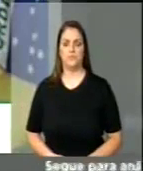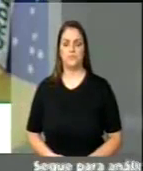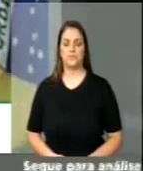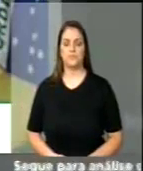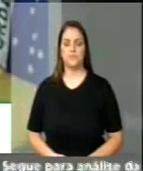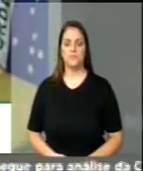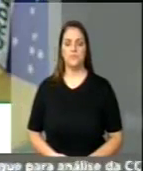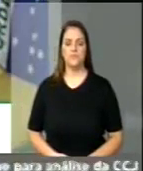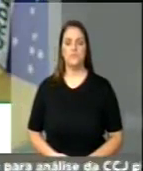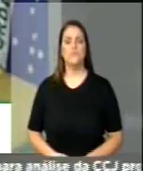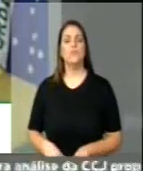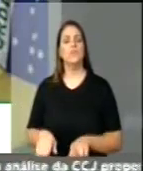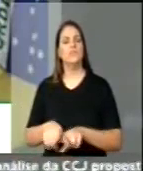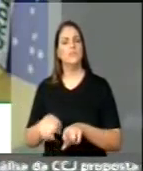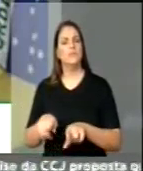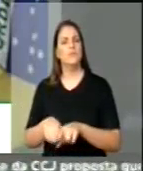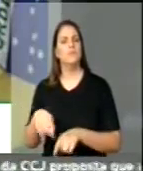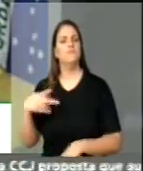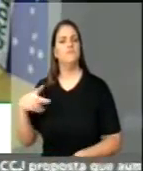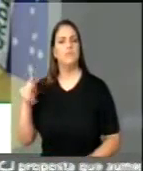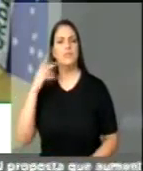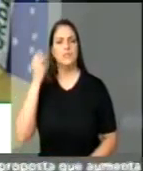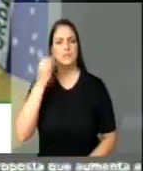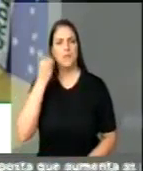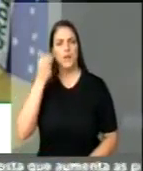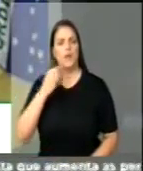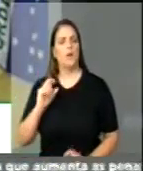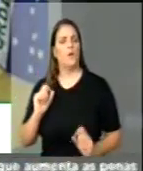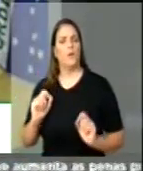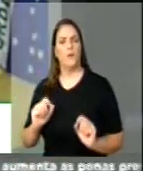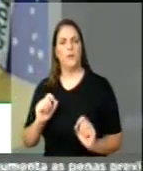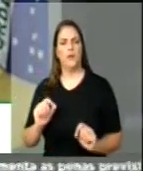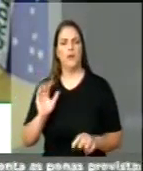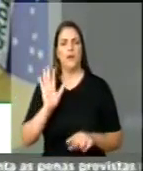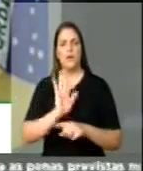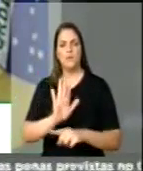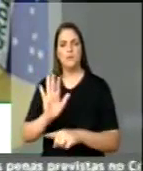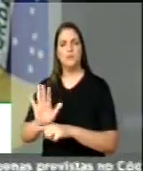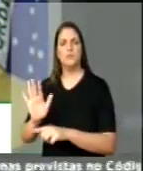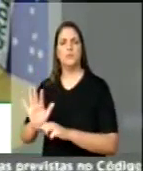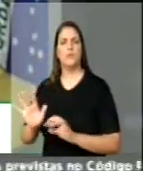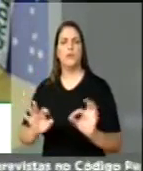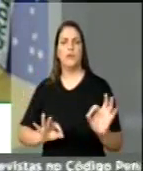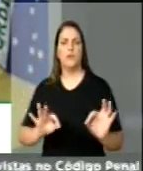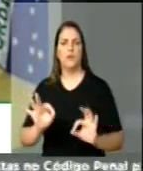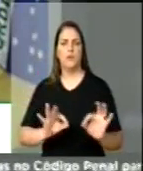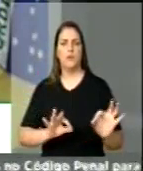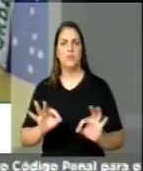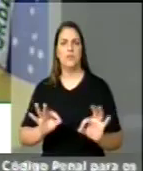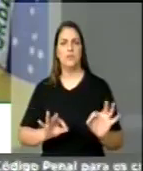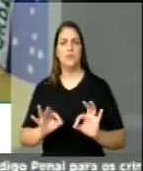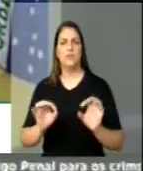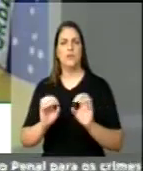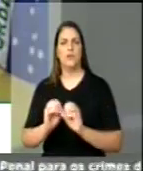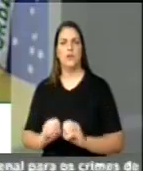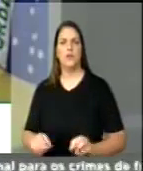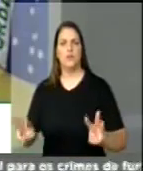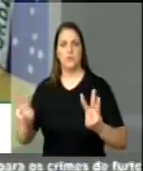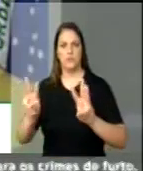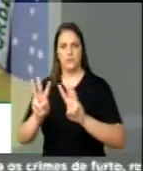como diplomata, ele colaborou no processo de estabelecimento da Organização das Nações